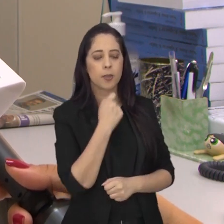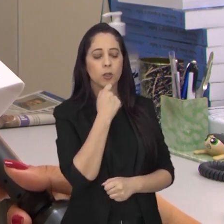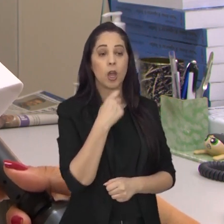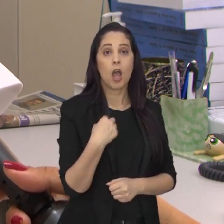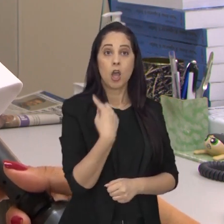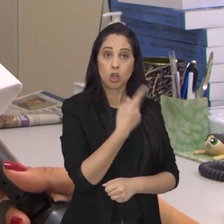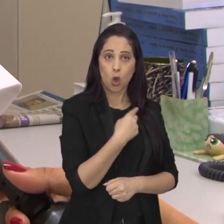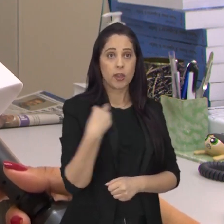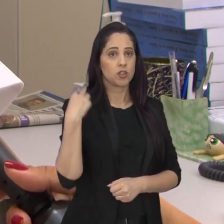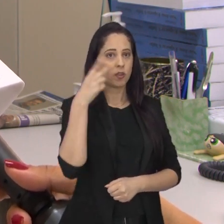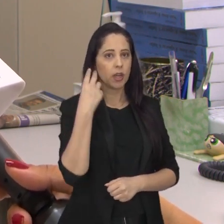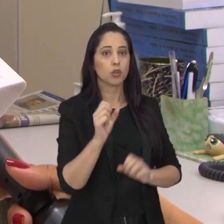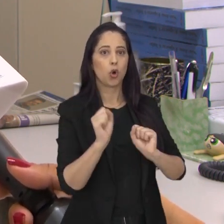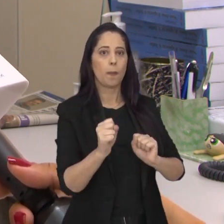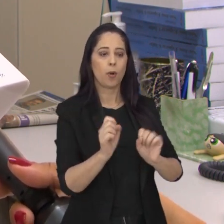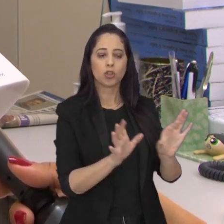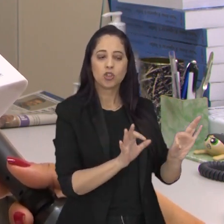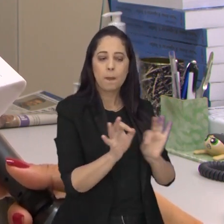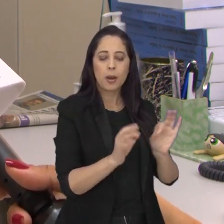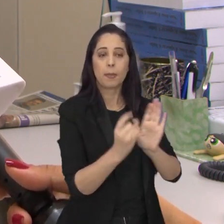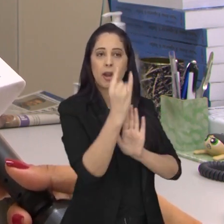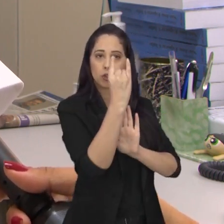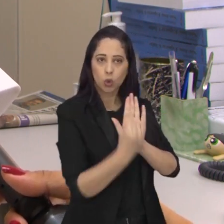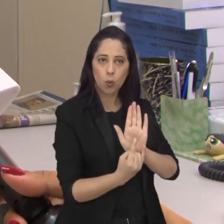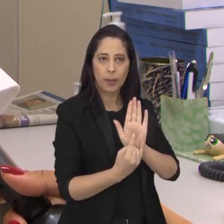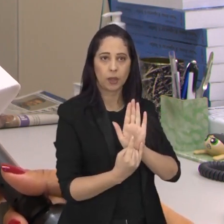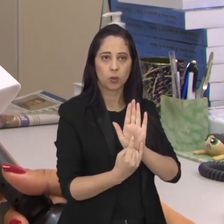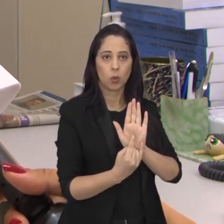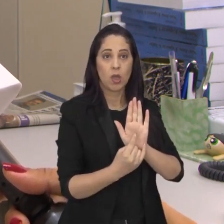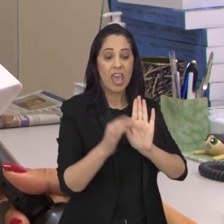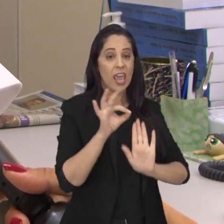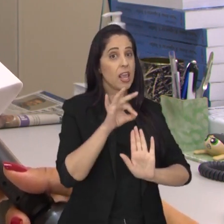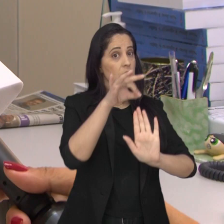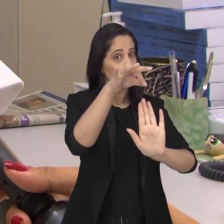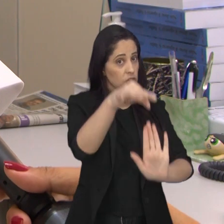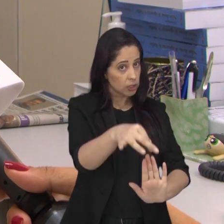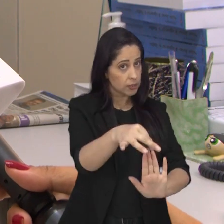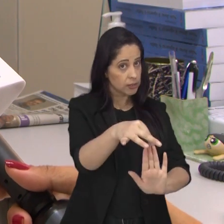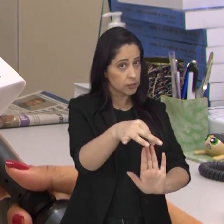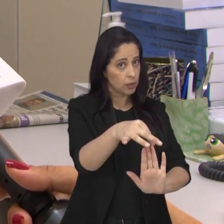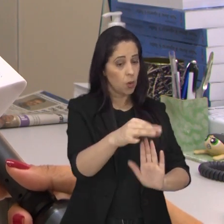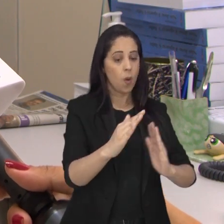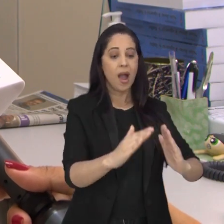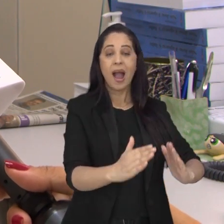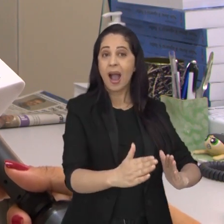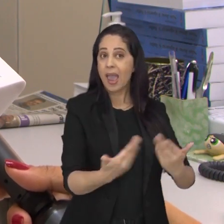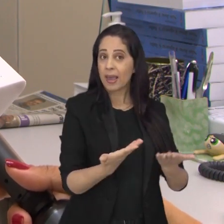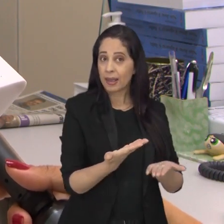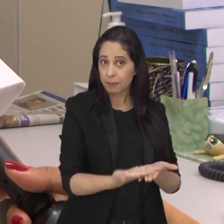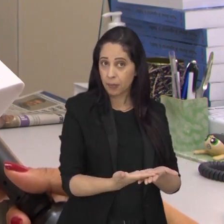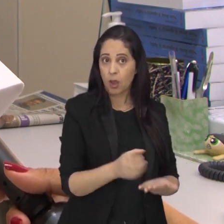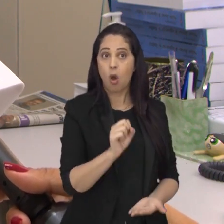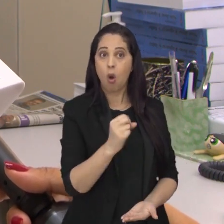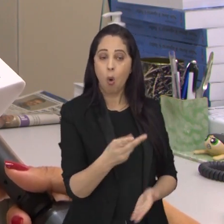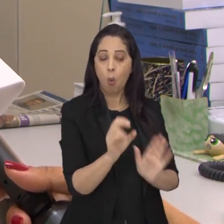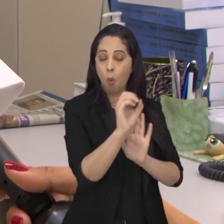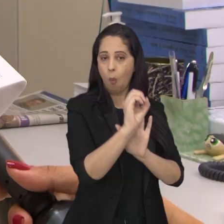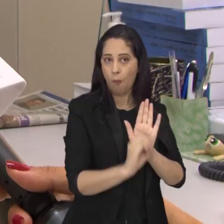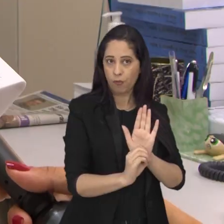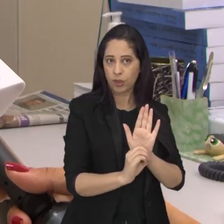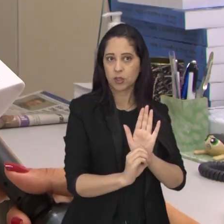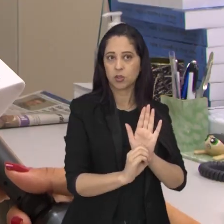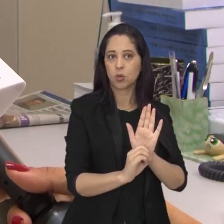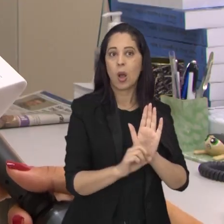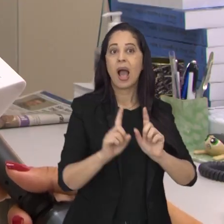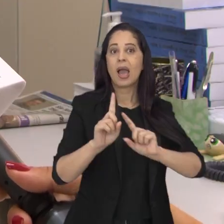fazer indicação ou requerimento ou ofício para a prefeitura, solicitando um retorno daquela determinada situação.